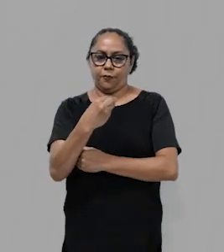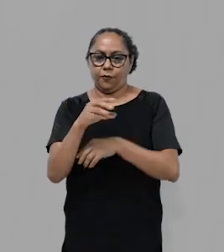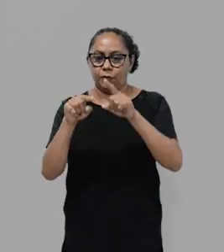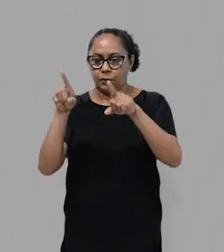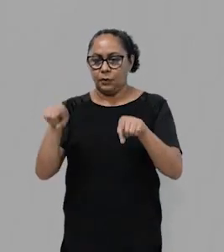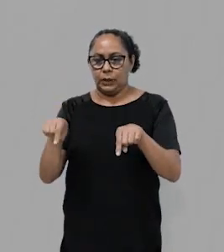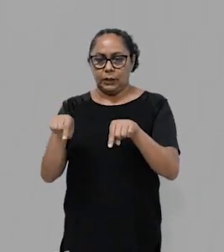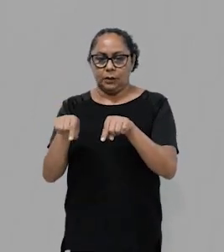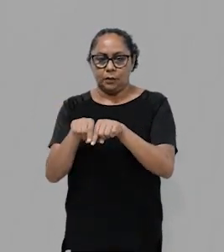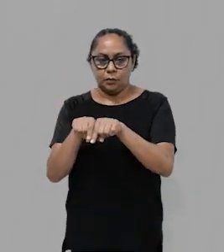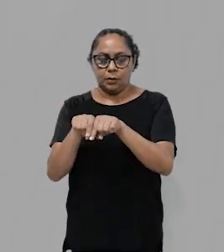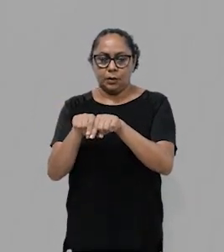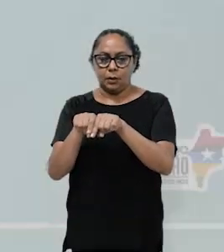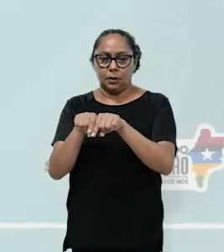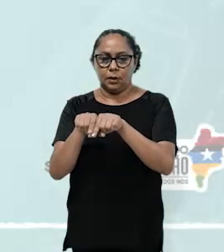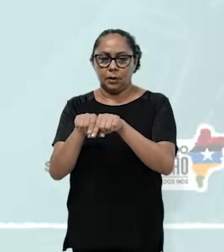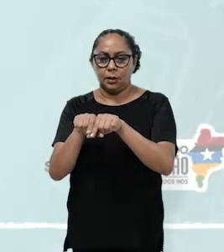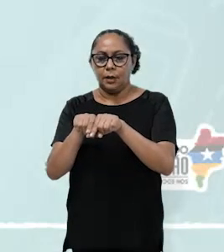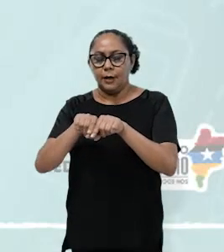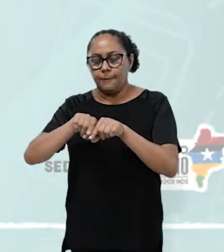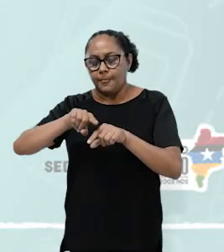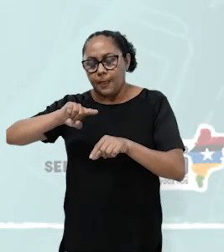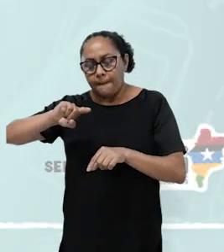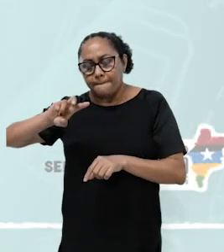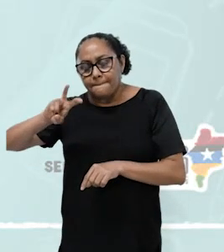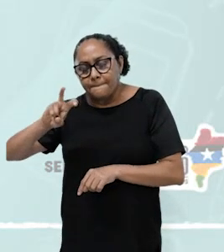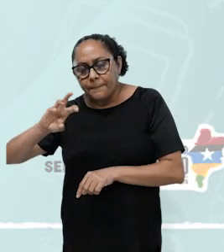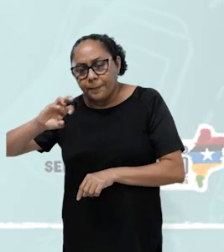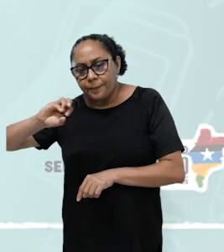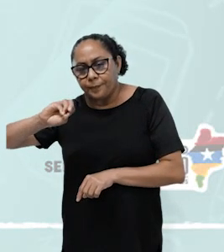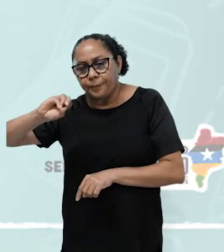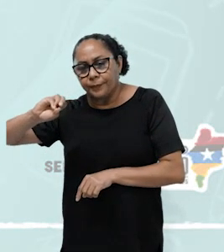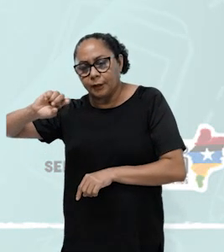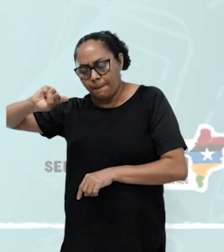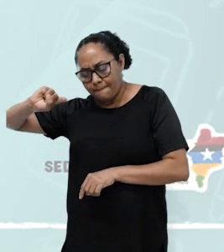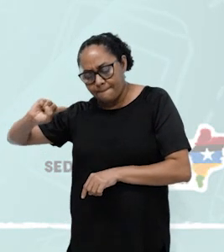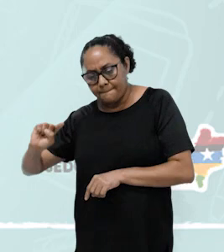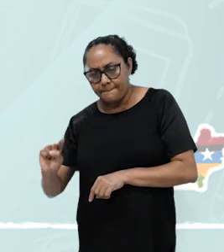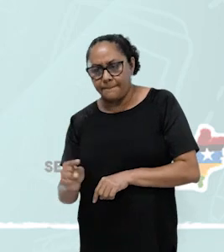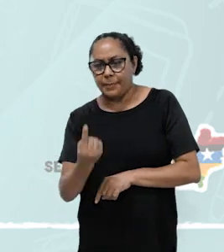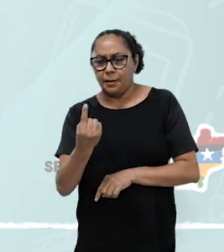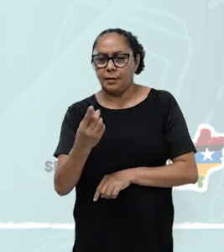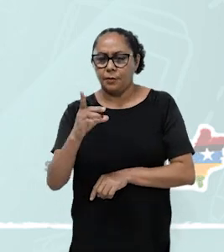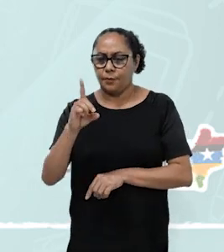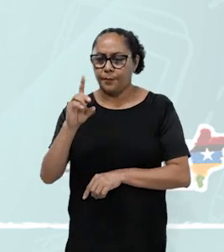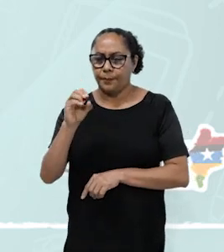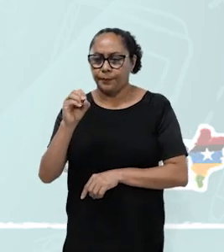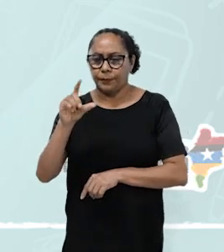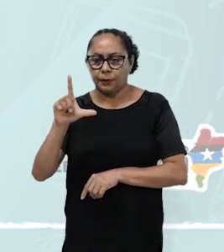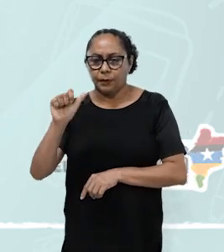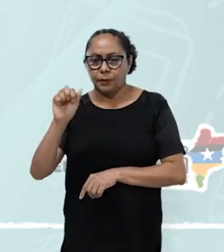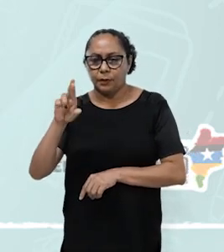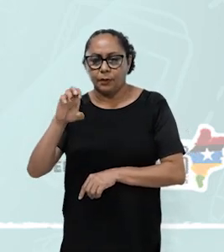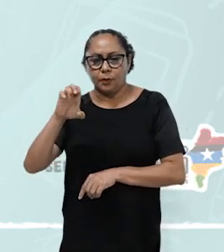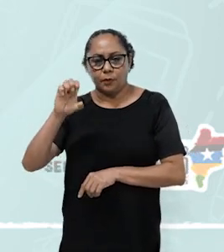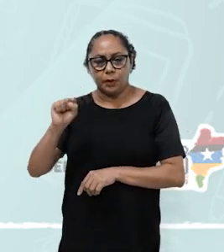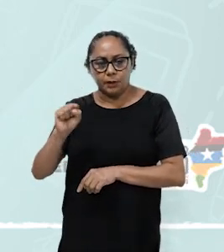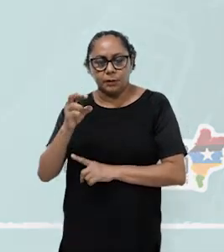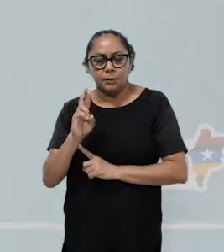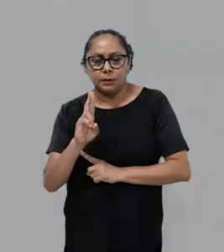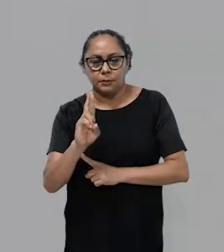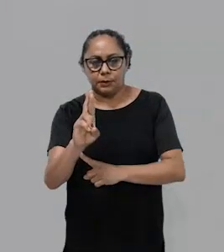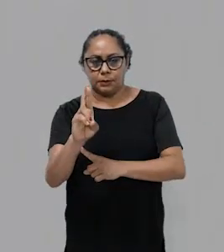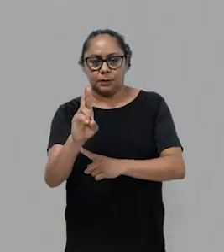avaliado em 500 milhões de dólares. É talvez o quadro mais popular da obra de Van Gogh e talvez o mais